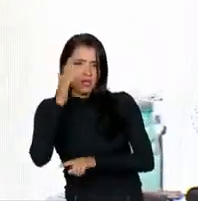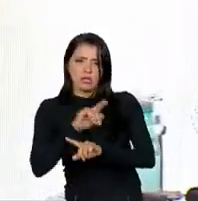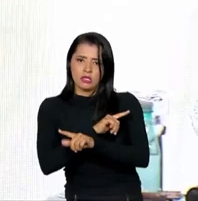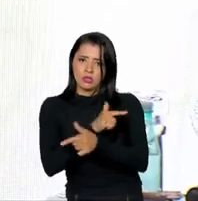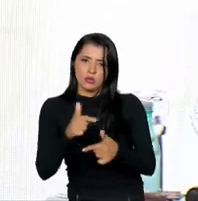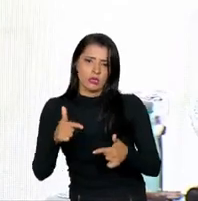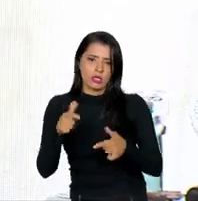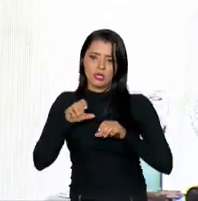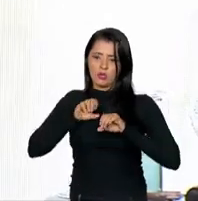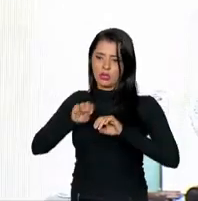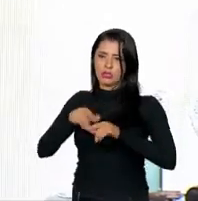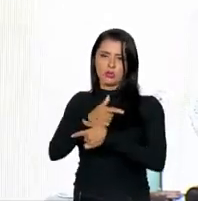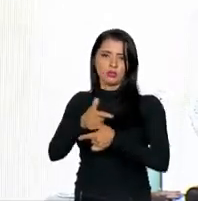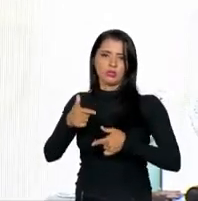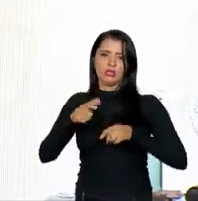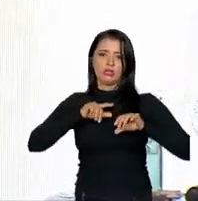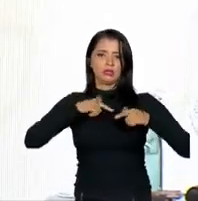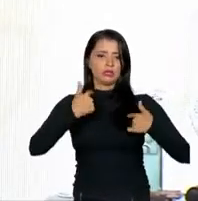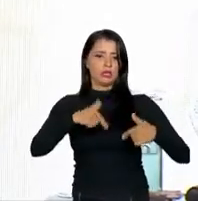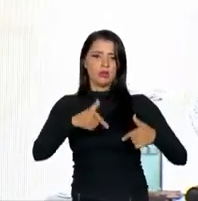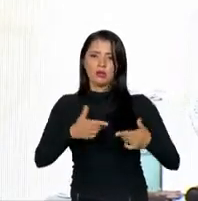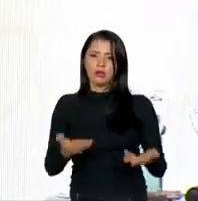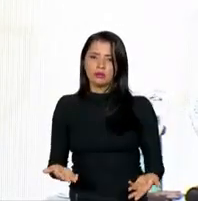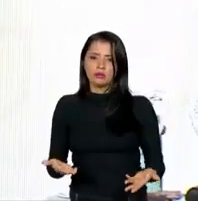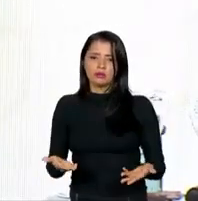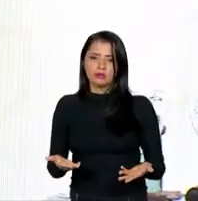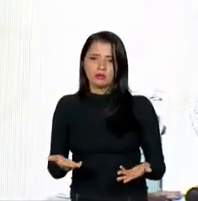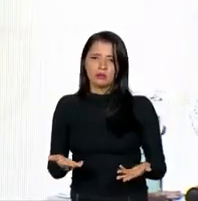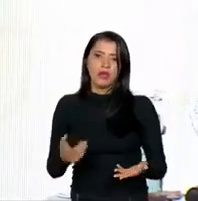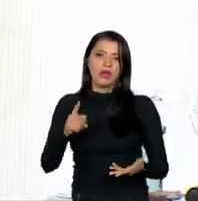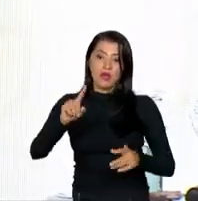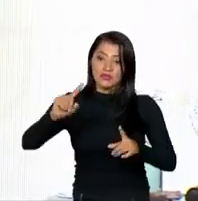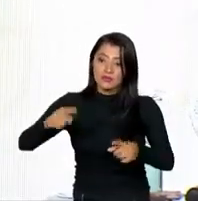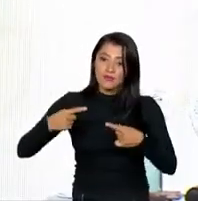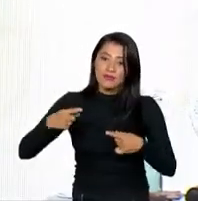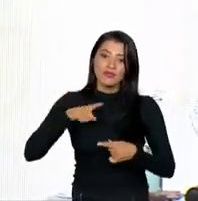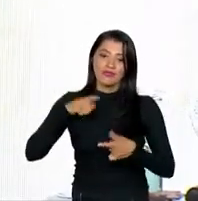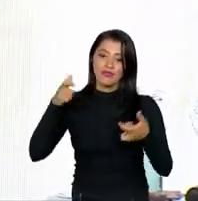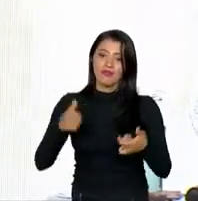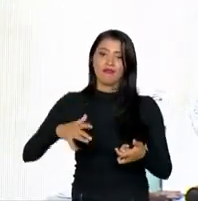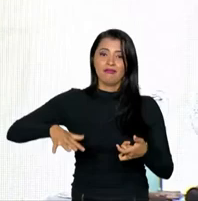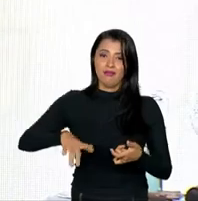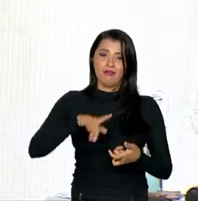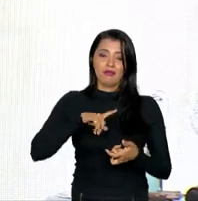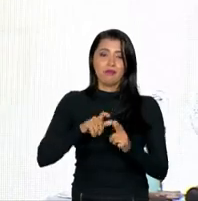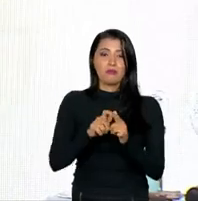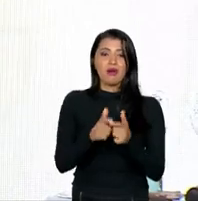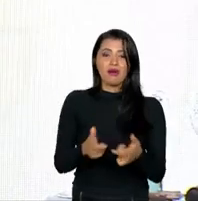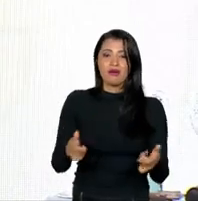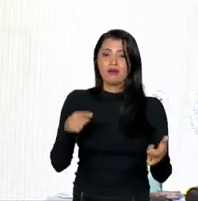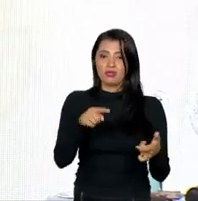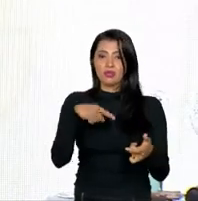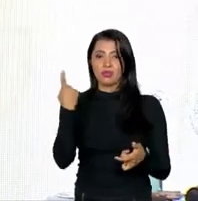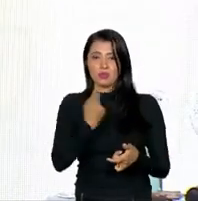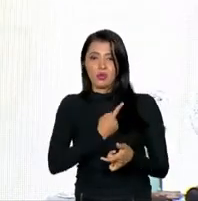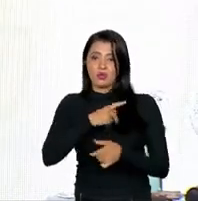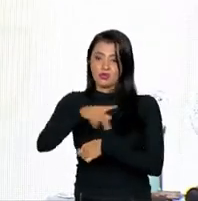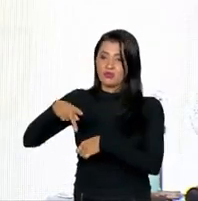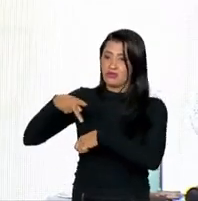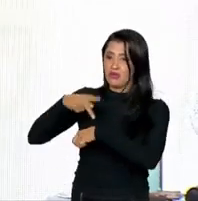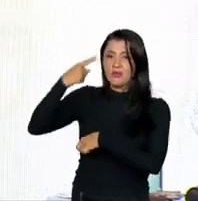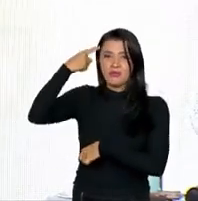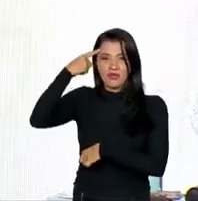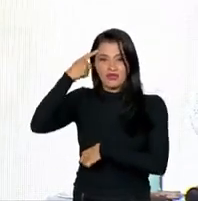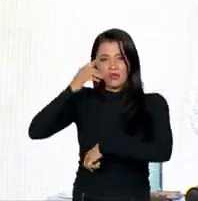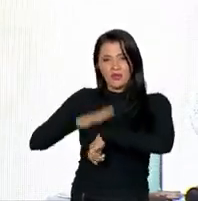tem trabalho. E é isso que a gente tem de desafio nesse lugar. Uma boa parte do nosso país, pensa